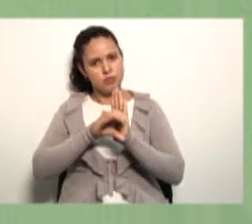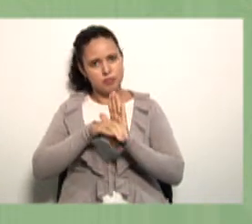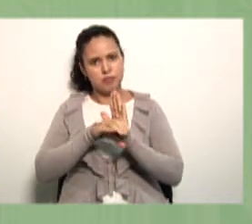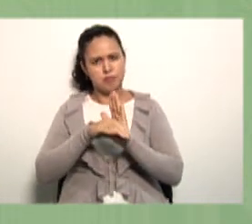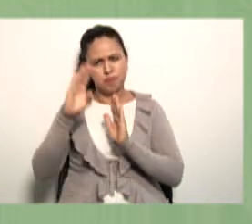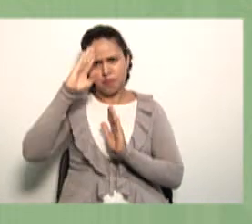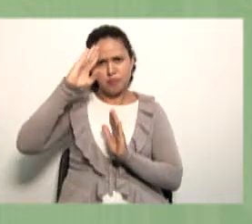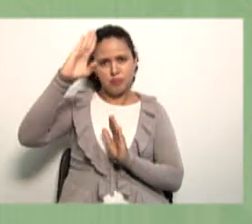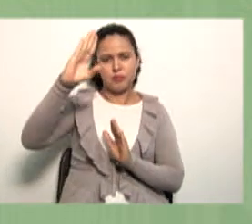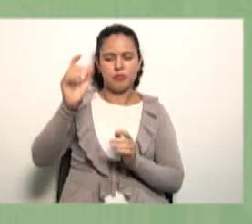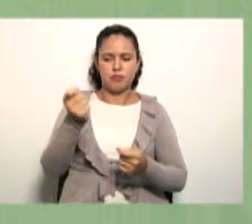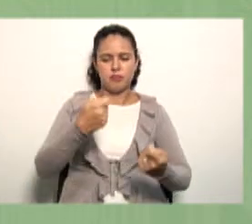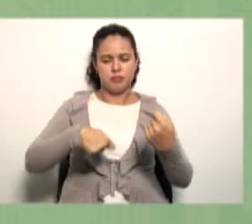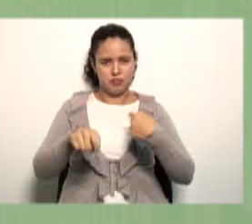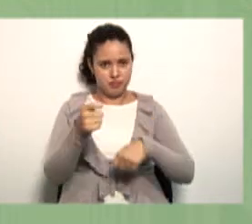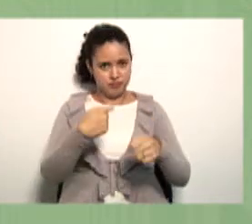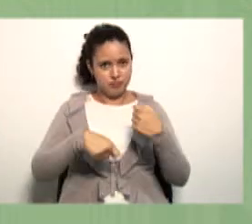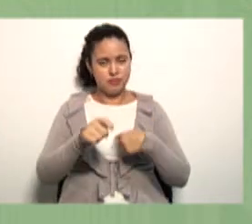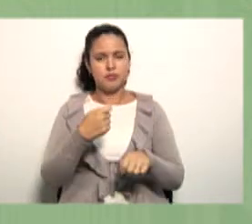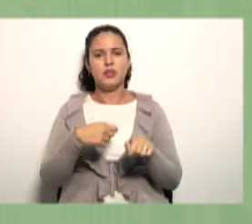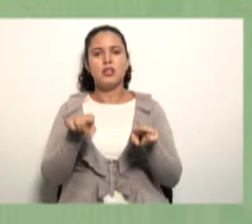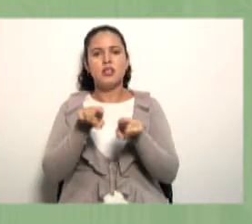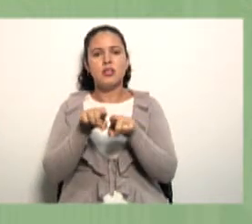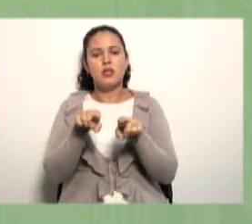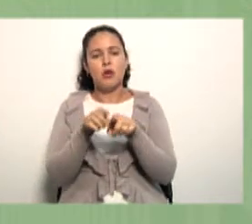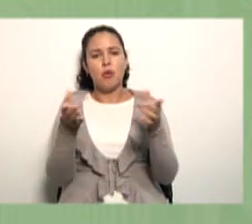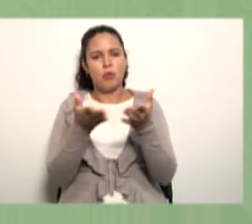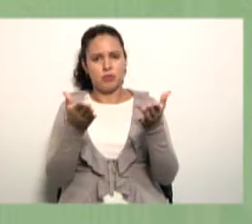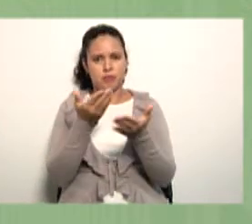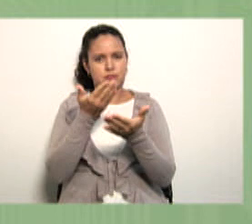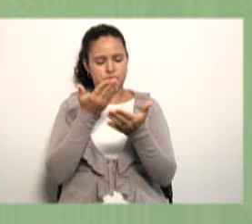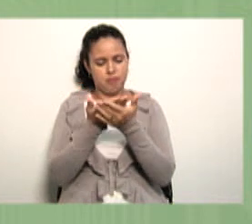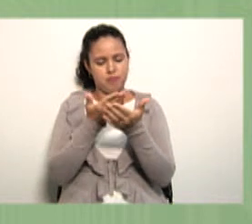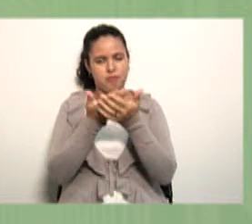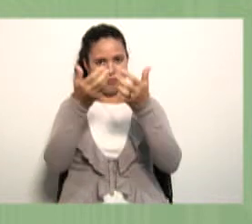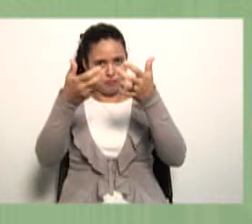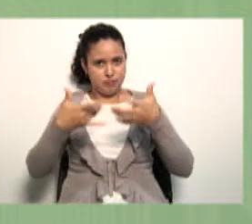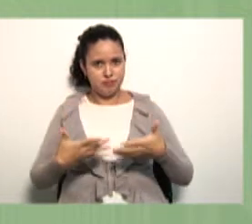de economia. Vamos ver isso hoje.